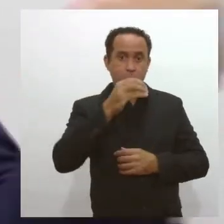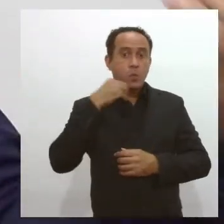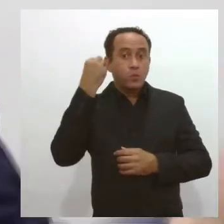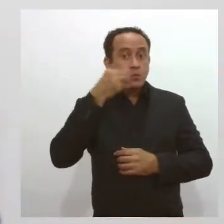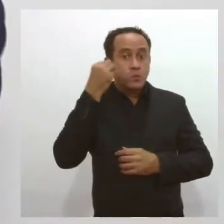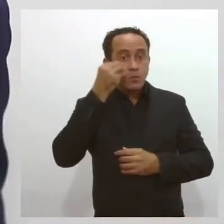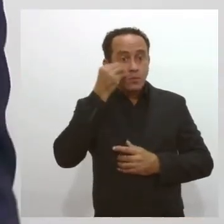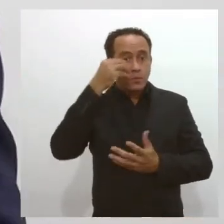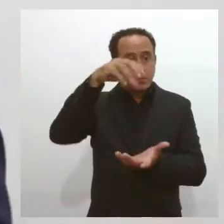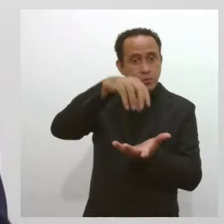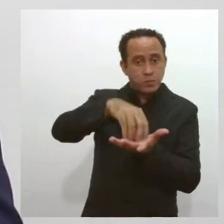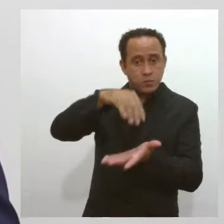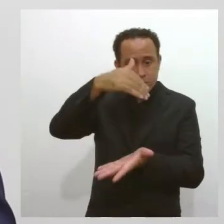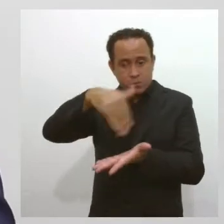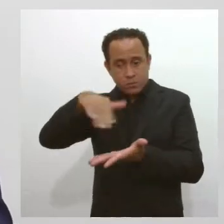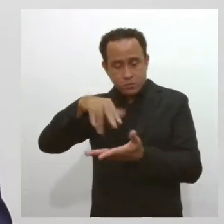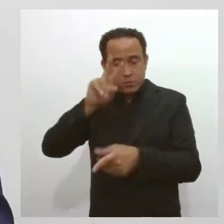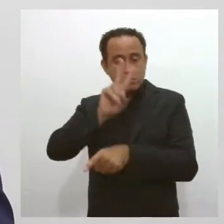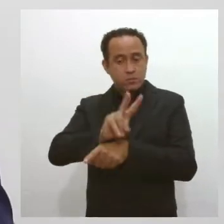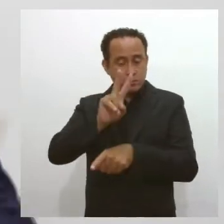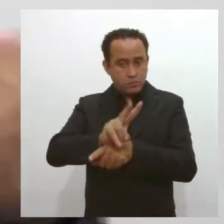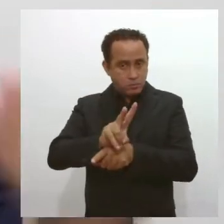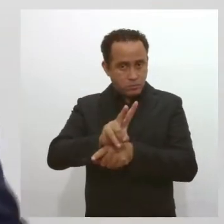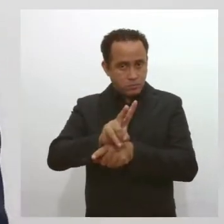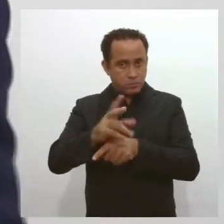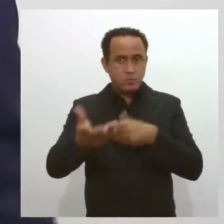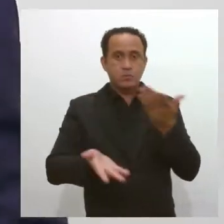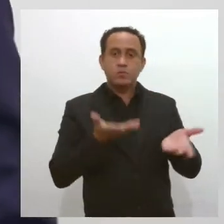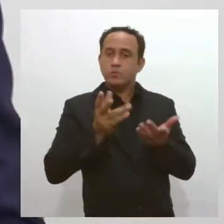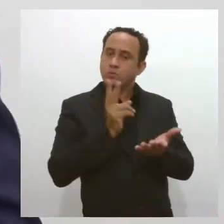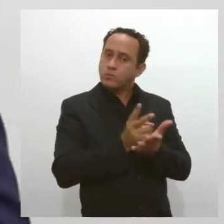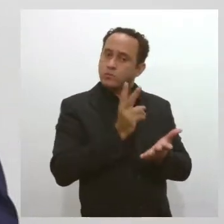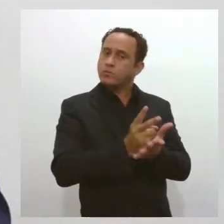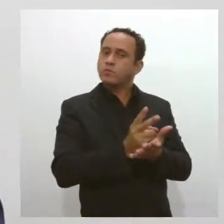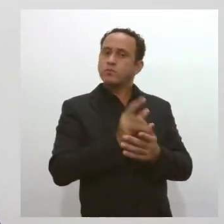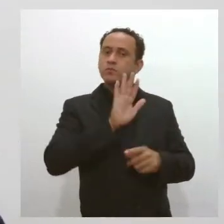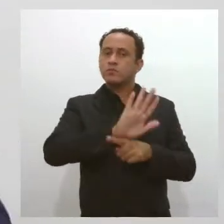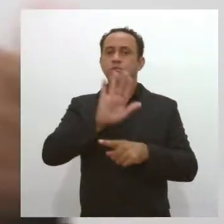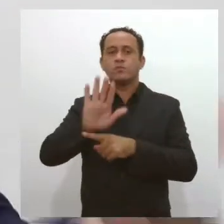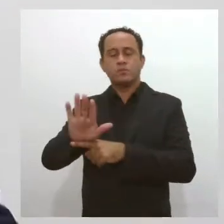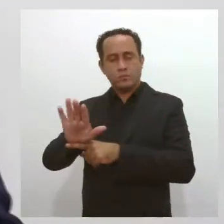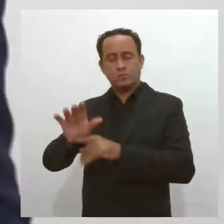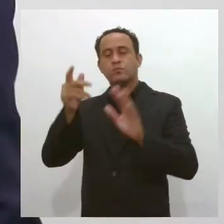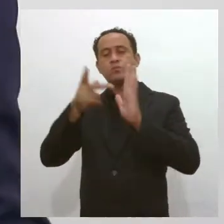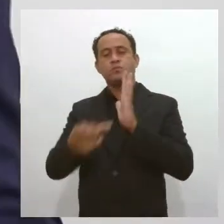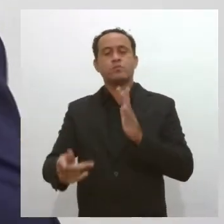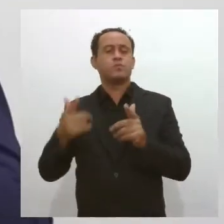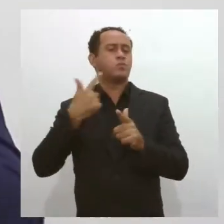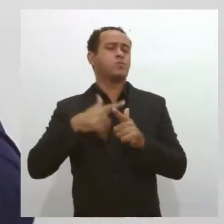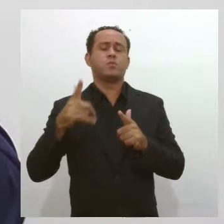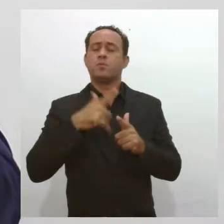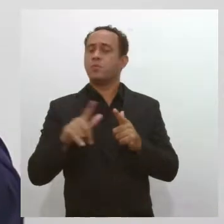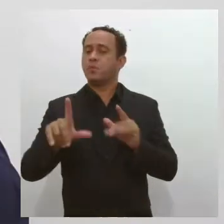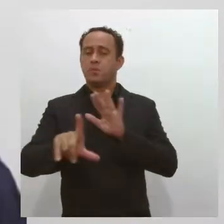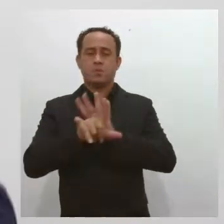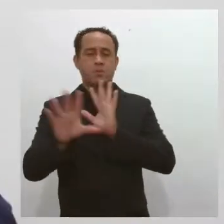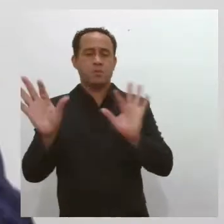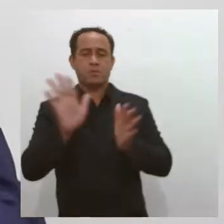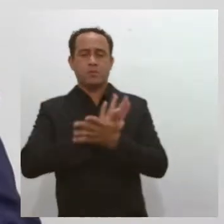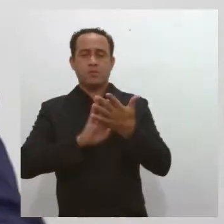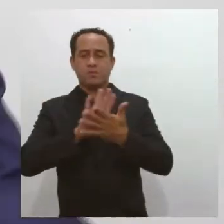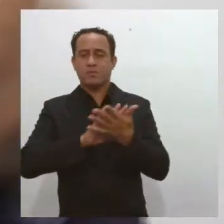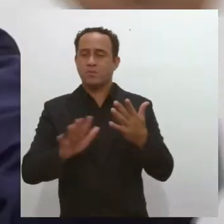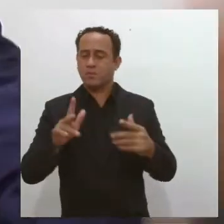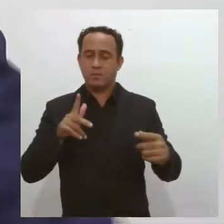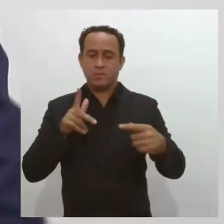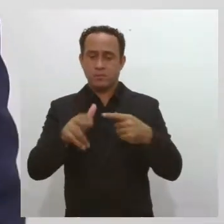vida preservando esse patrimônio, nós votamos favorável a esse projeto, não vejo problema algum, não interfere